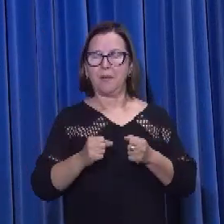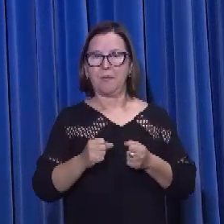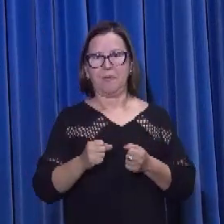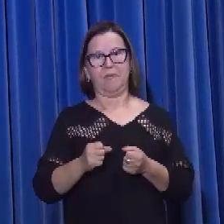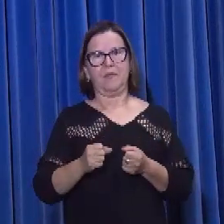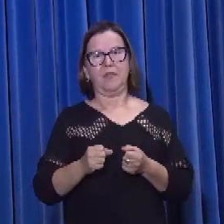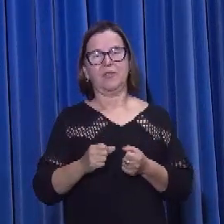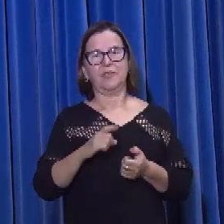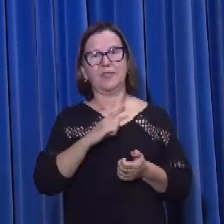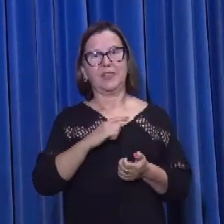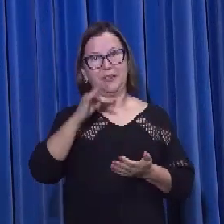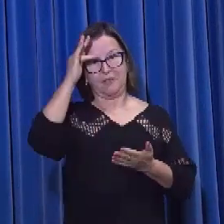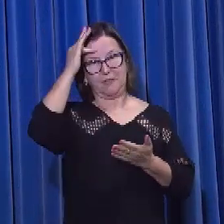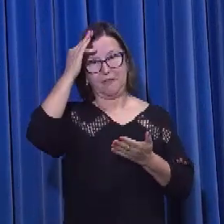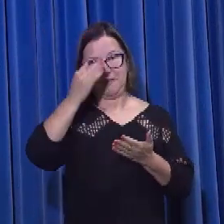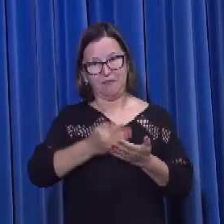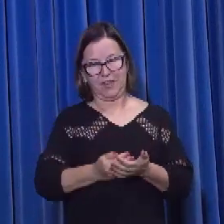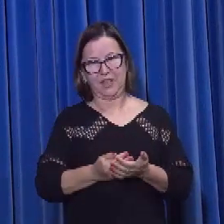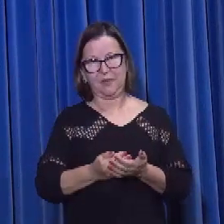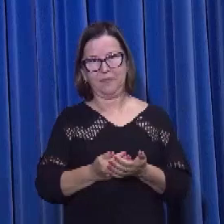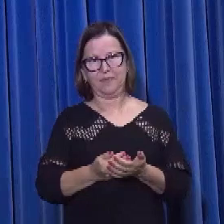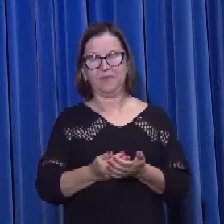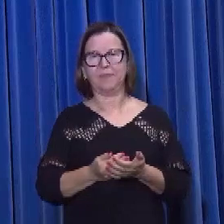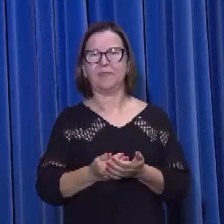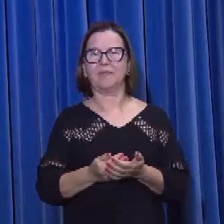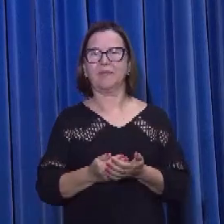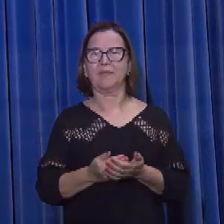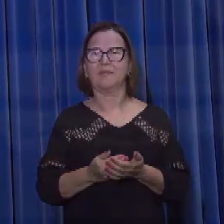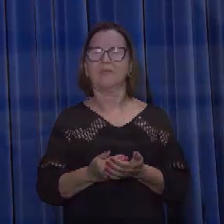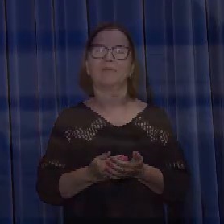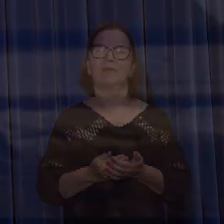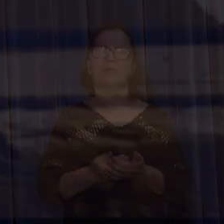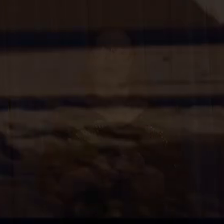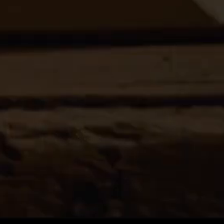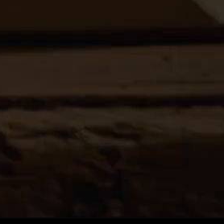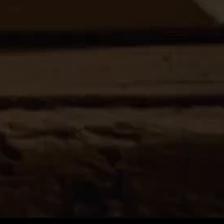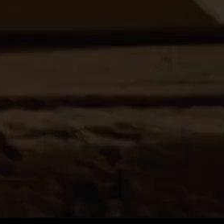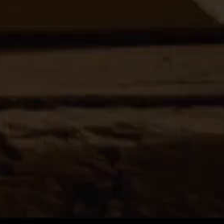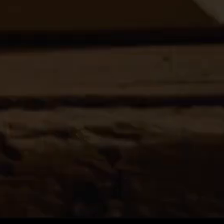Deus. E assim, a fé